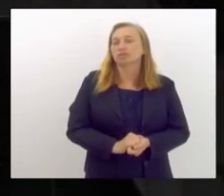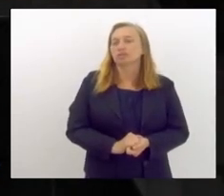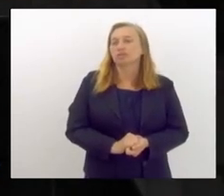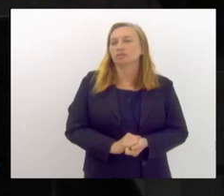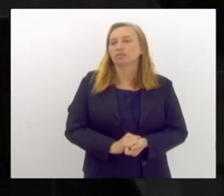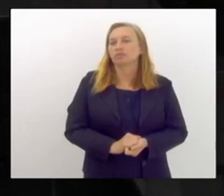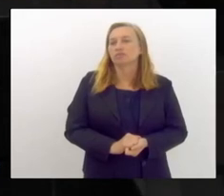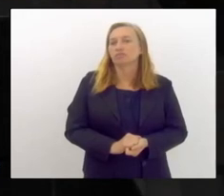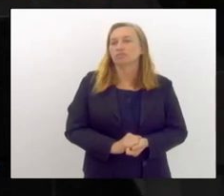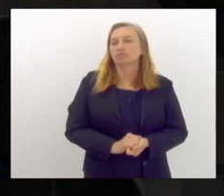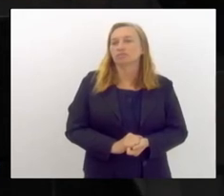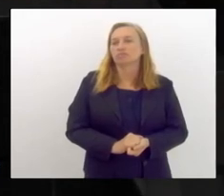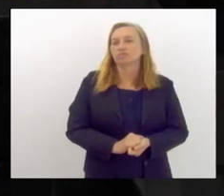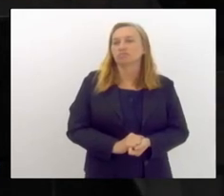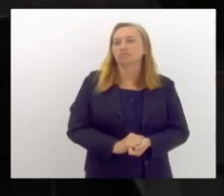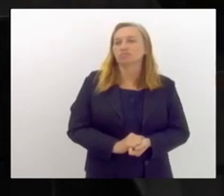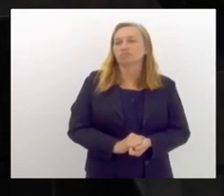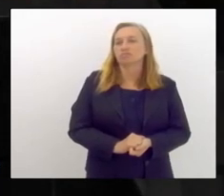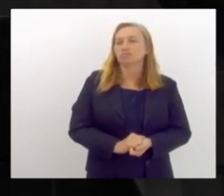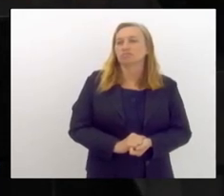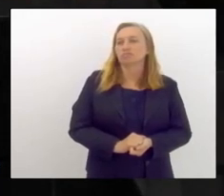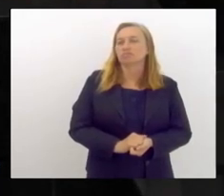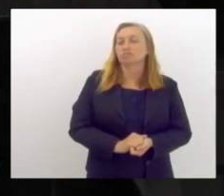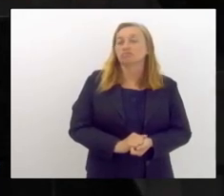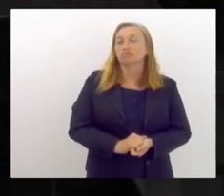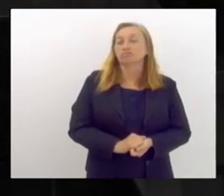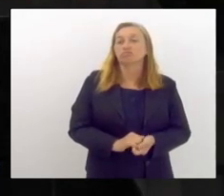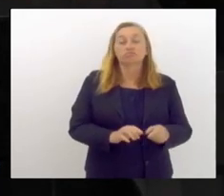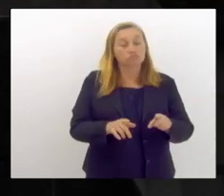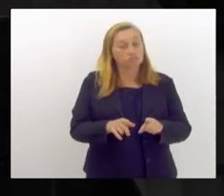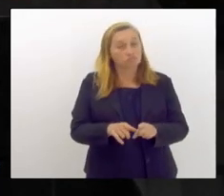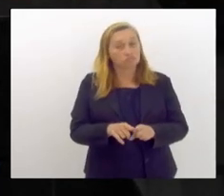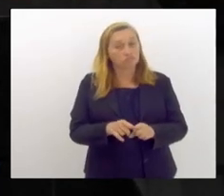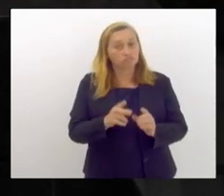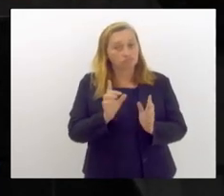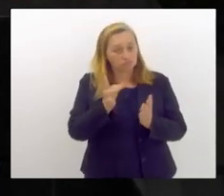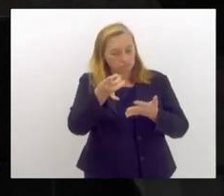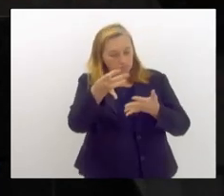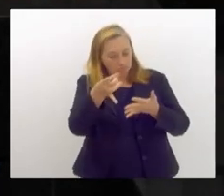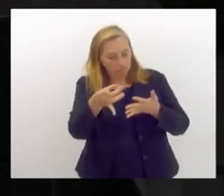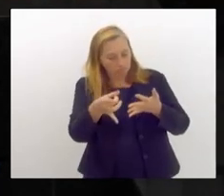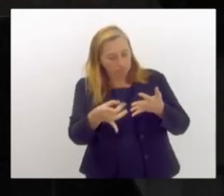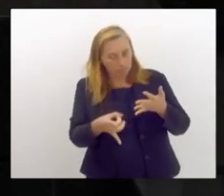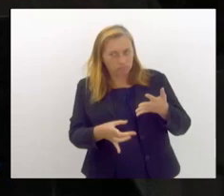que eu tenho também detalhado,